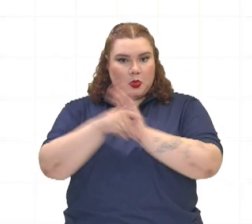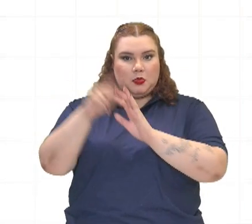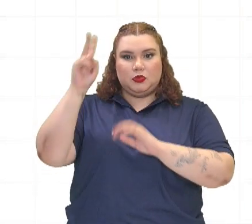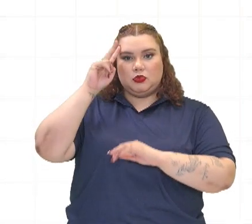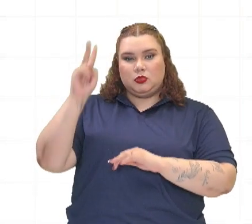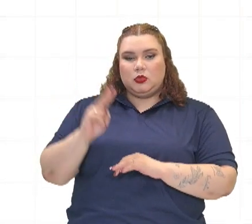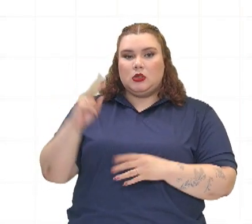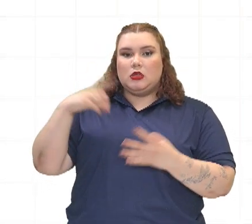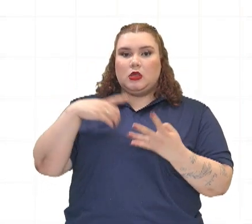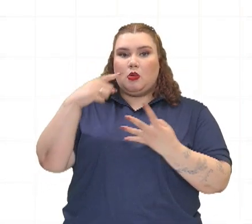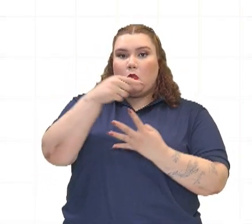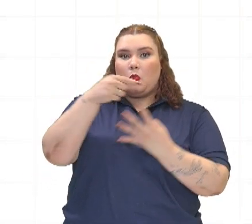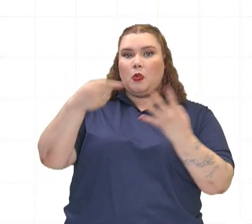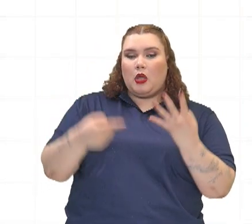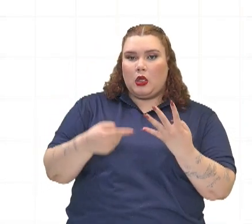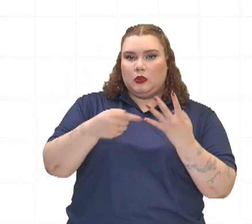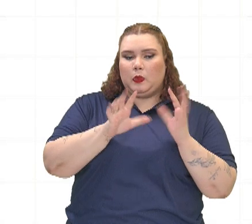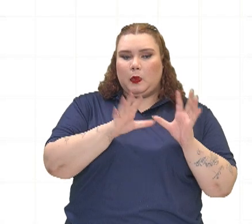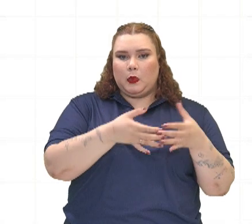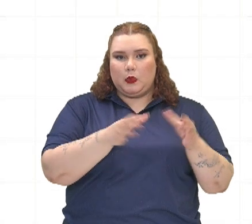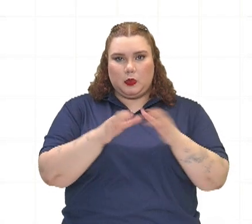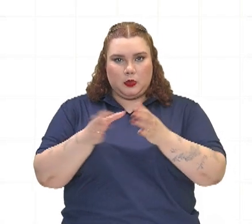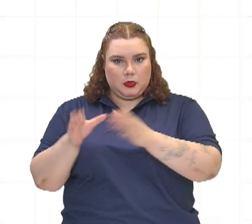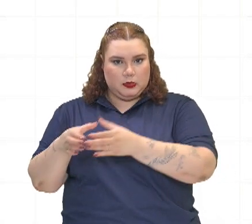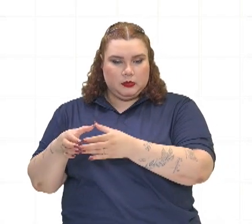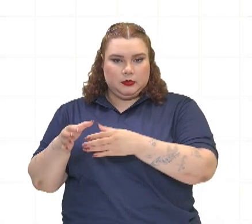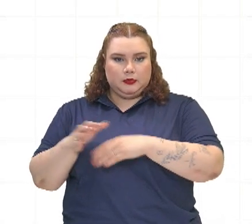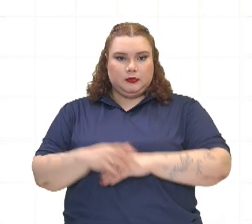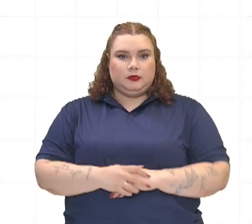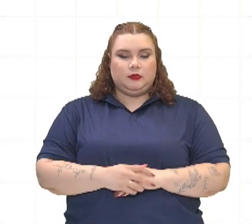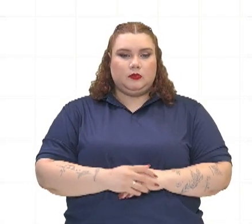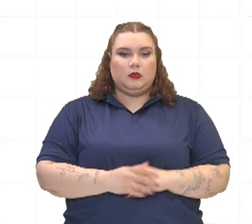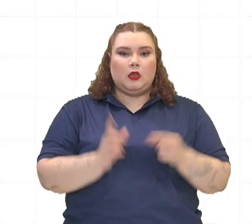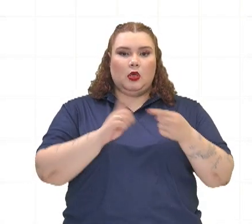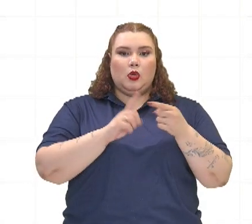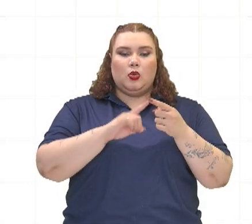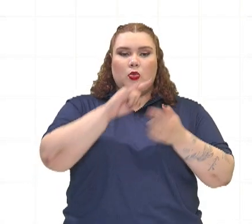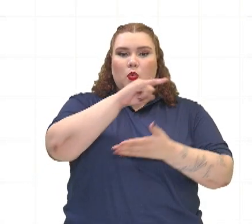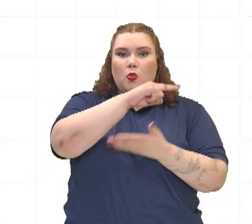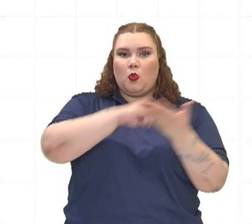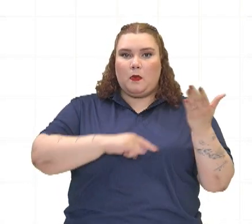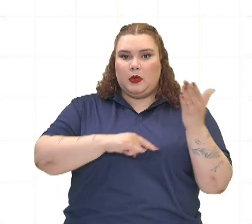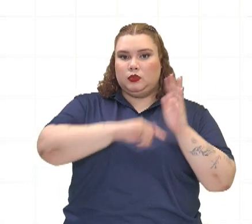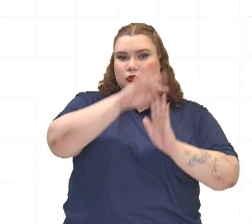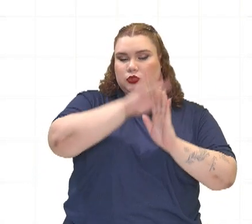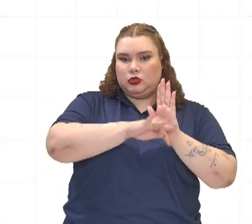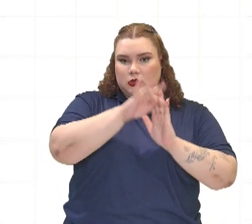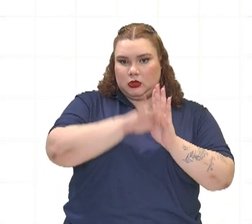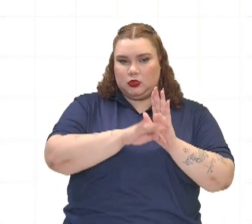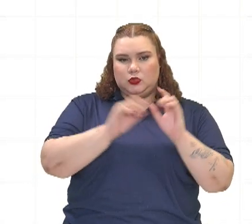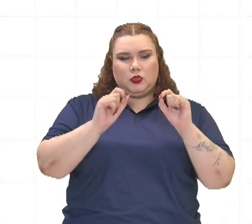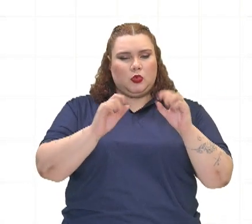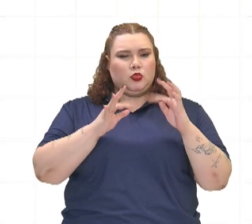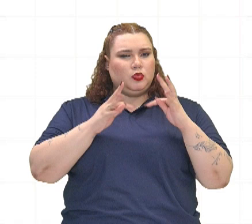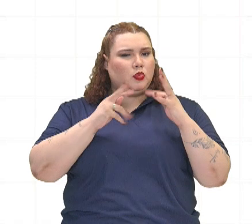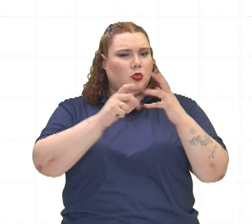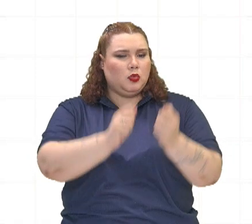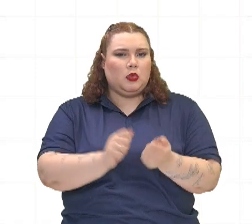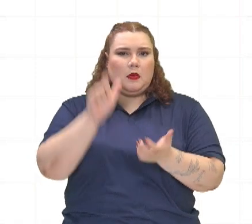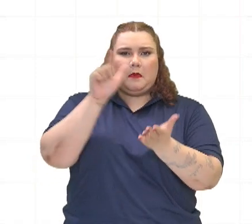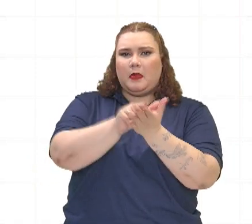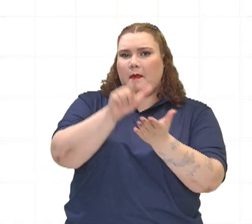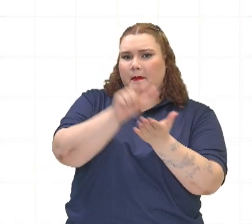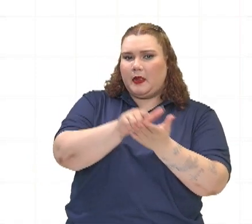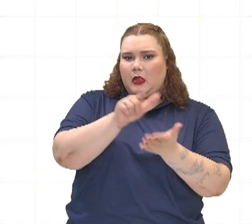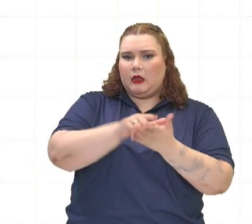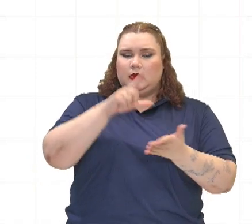podem ser separadas em 4 grupos. Documentos textuais, né, que são todos aqueles